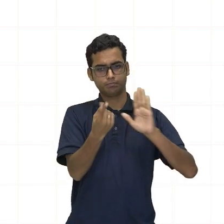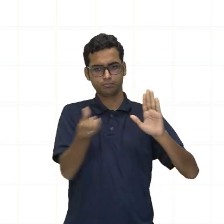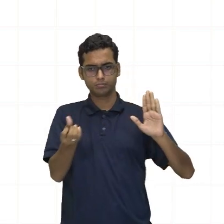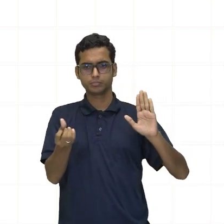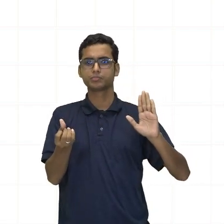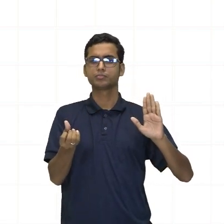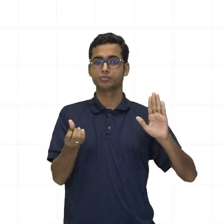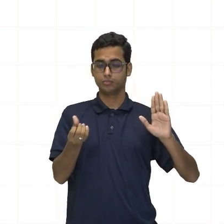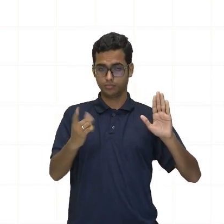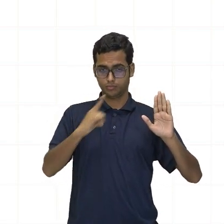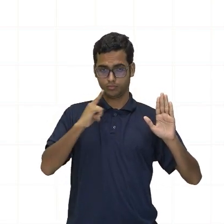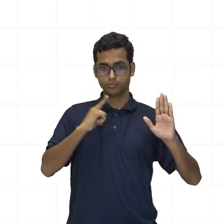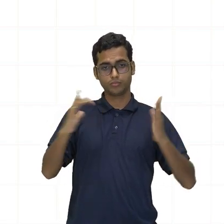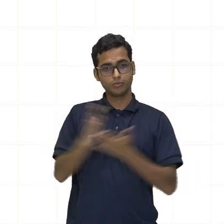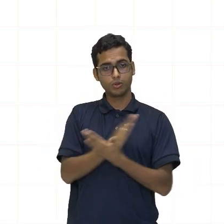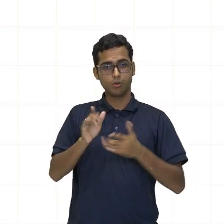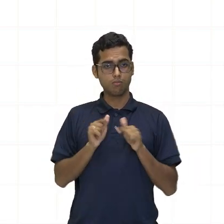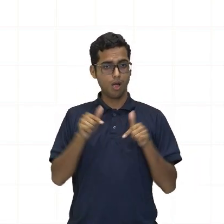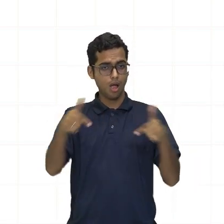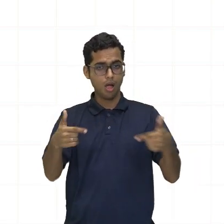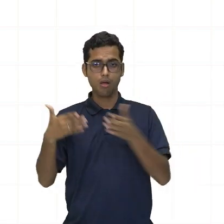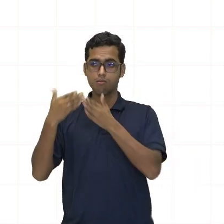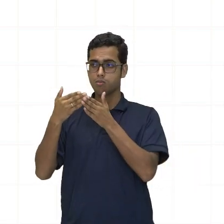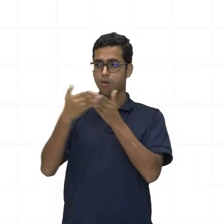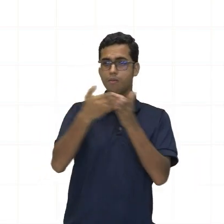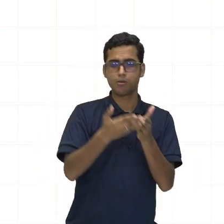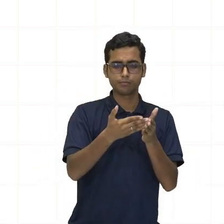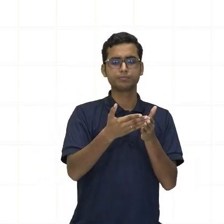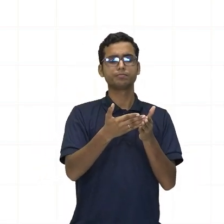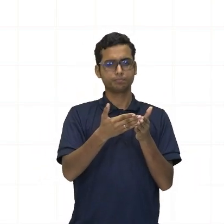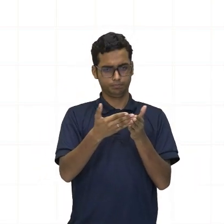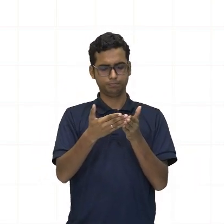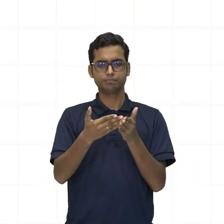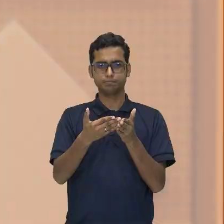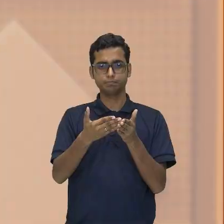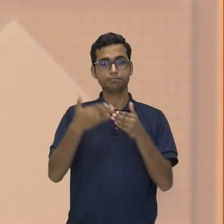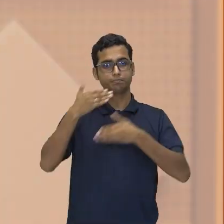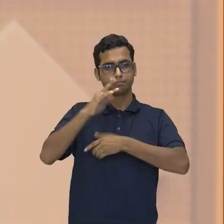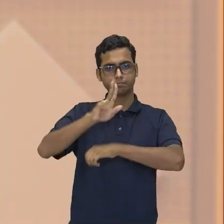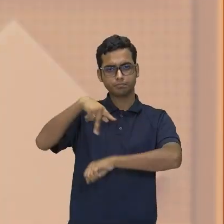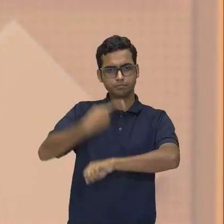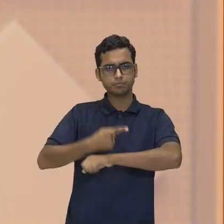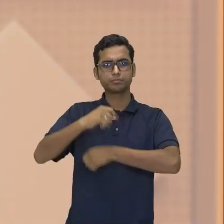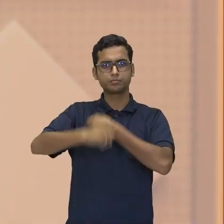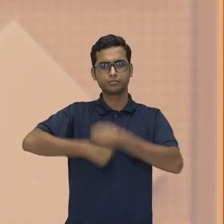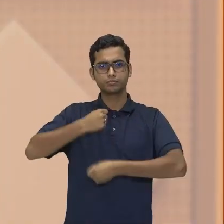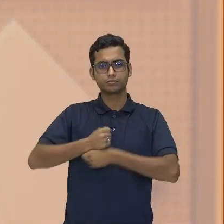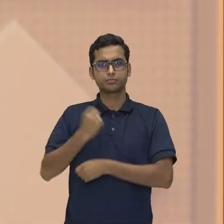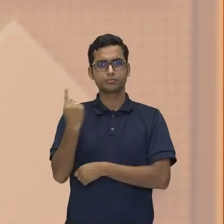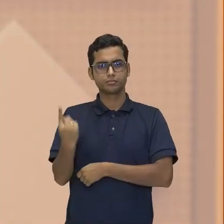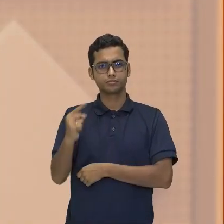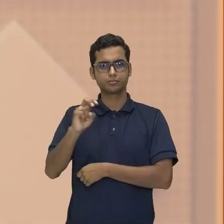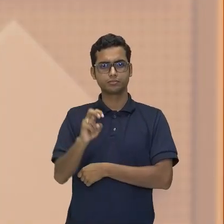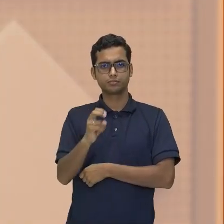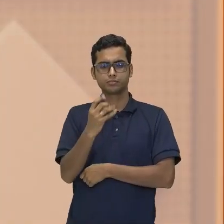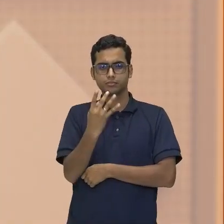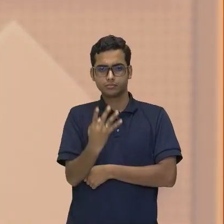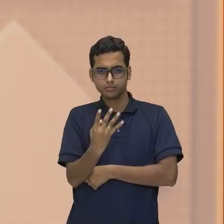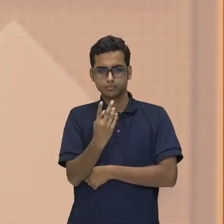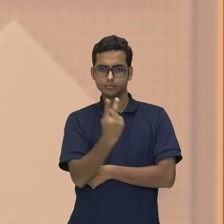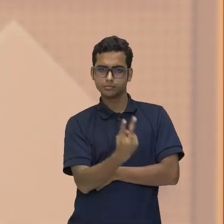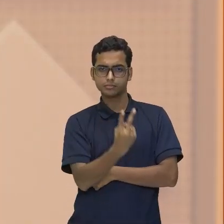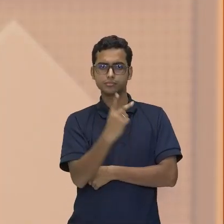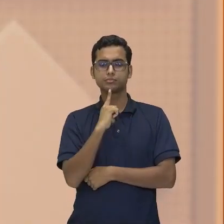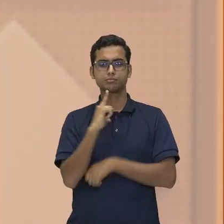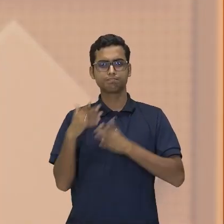gente vai ter algumas expedições que a gente pode citar. Então, ali, a partir de em 1542, a gente vai ter a expedição